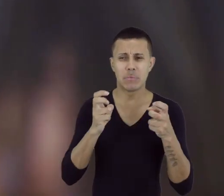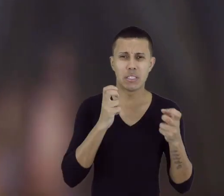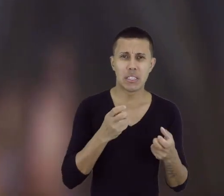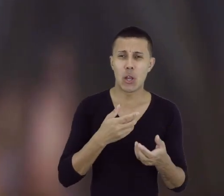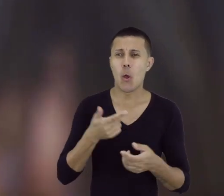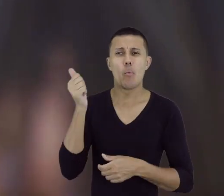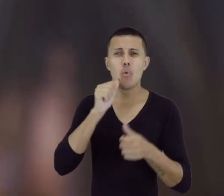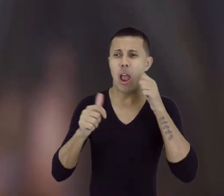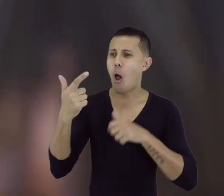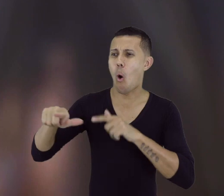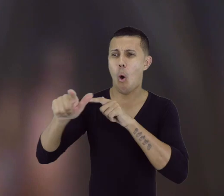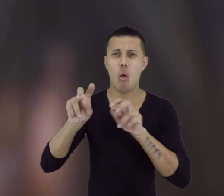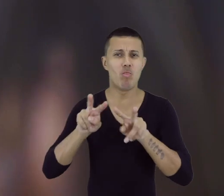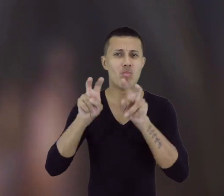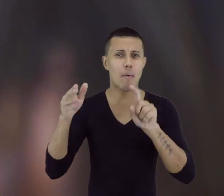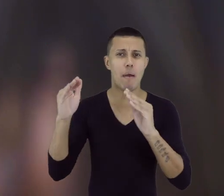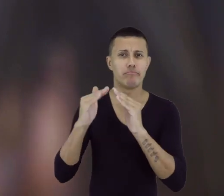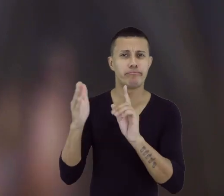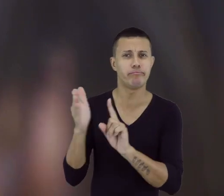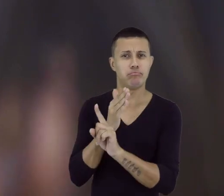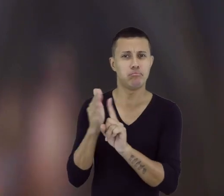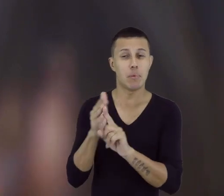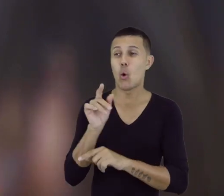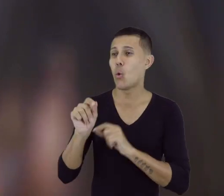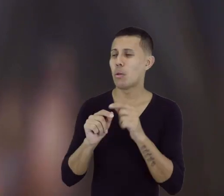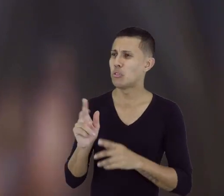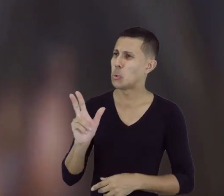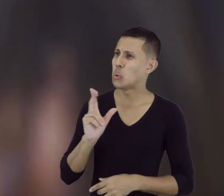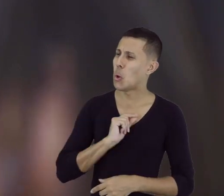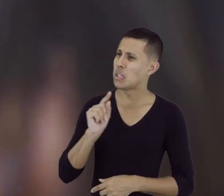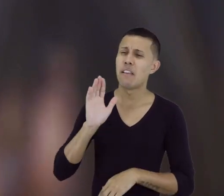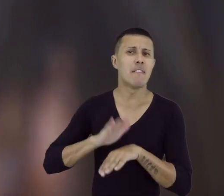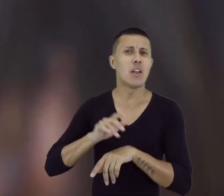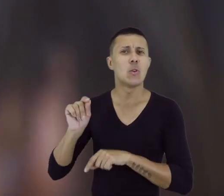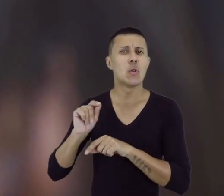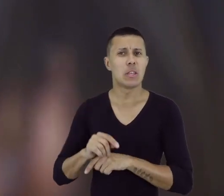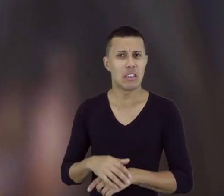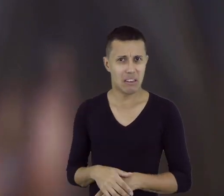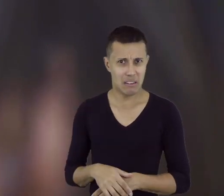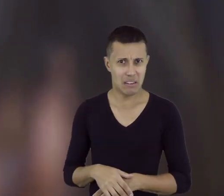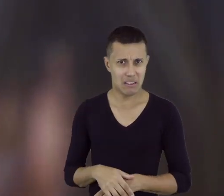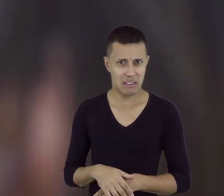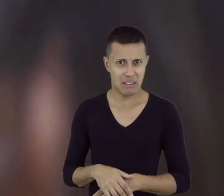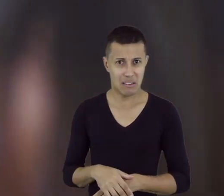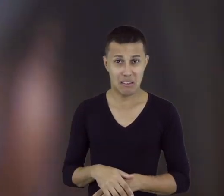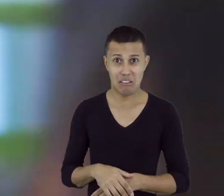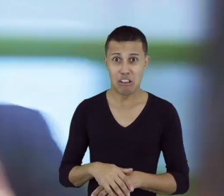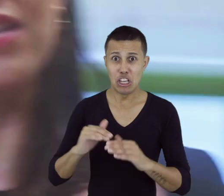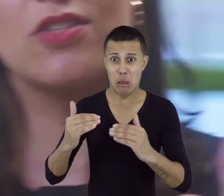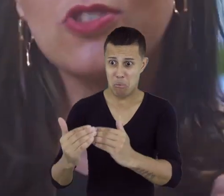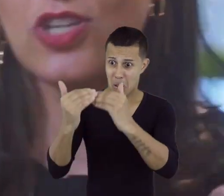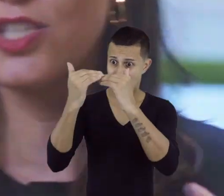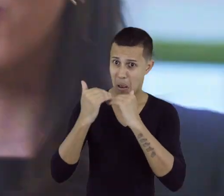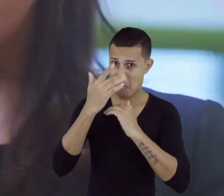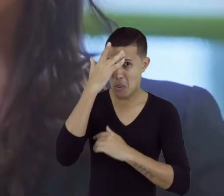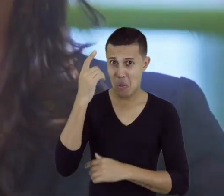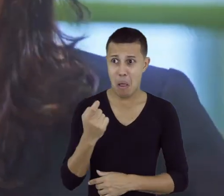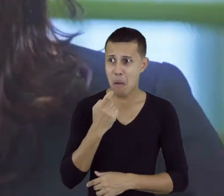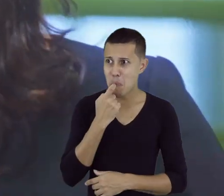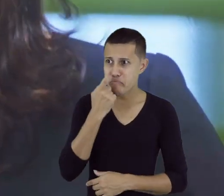percebi conversando com outras mulheres sobre esse assunto, é que às vezes fica assim, nossa, mas o que você fez para ele ter feito isso? Eu ouvi isso de